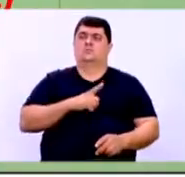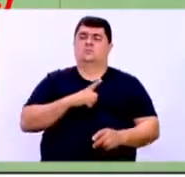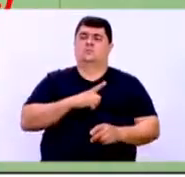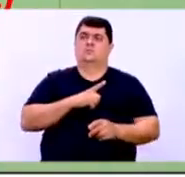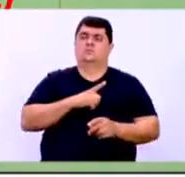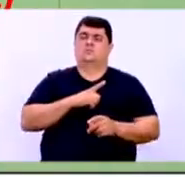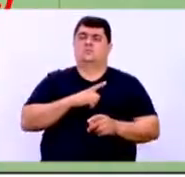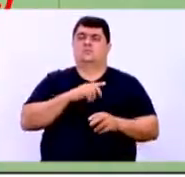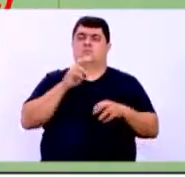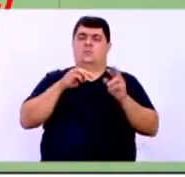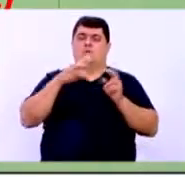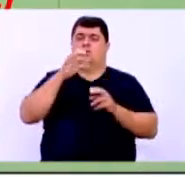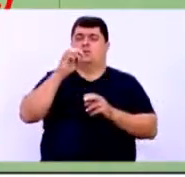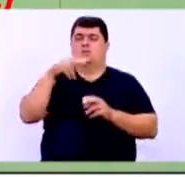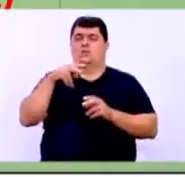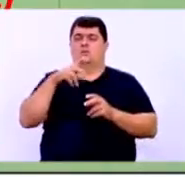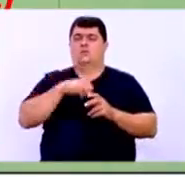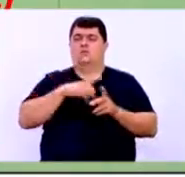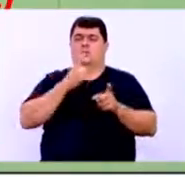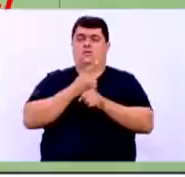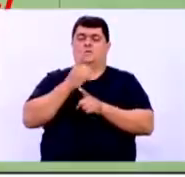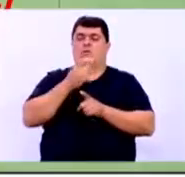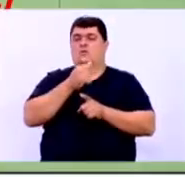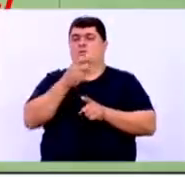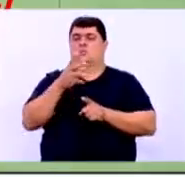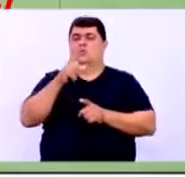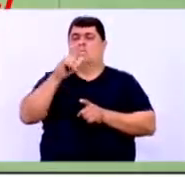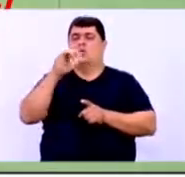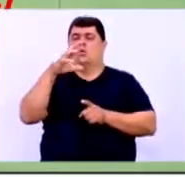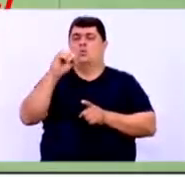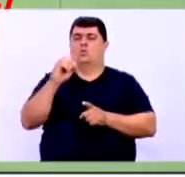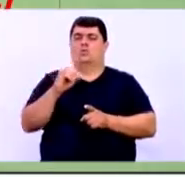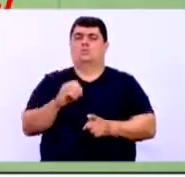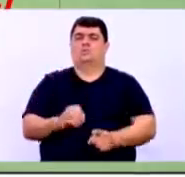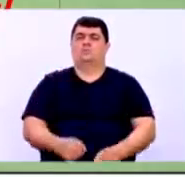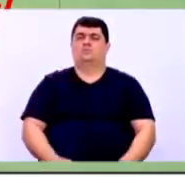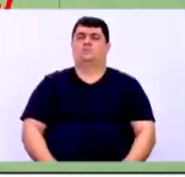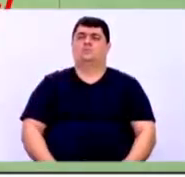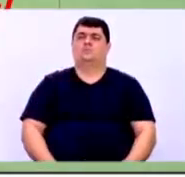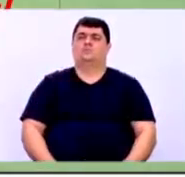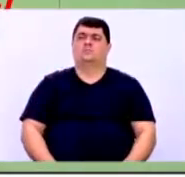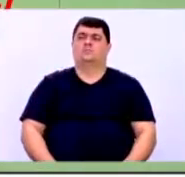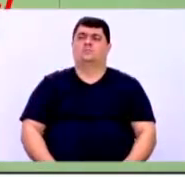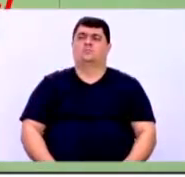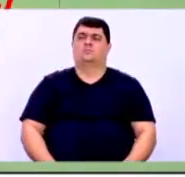menos CMV e vai descobrir qual foi o lucro bruto dessa organização.